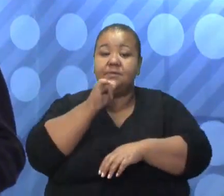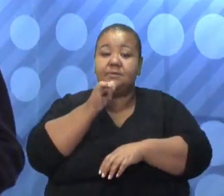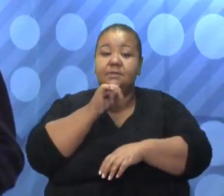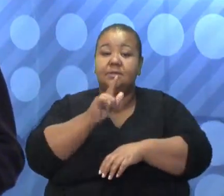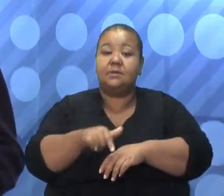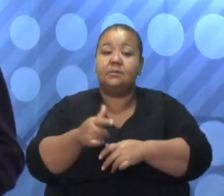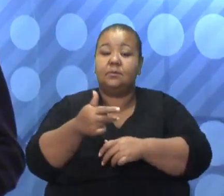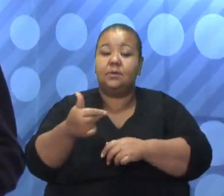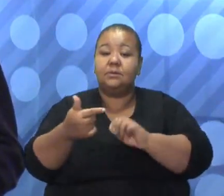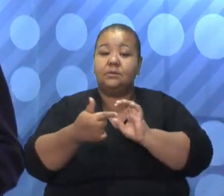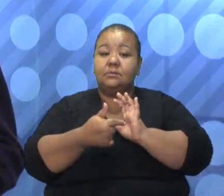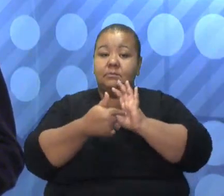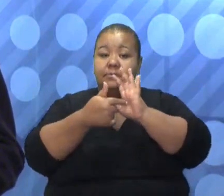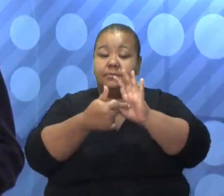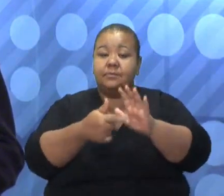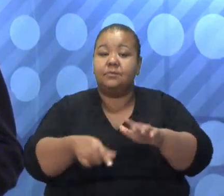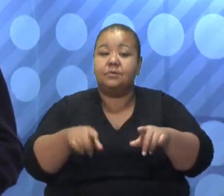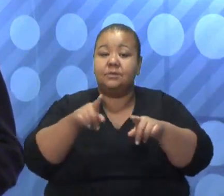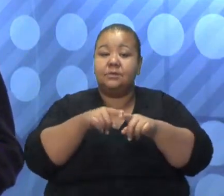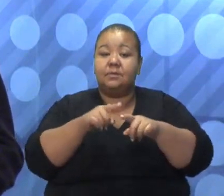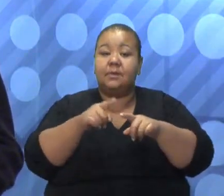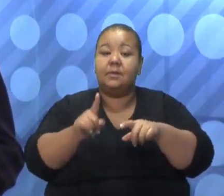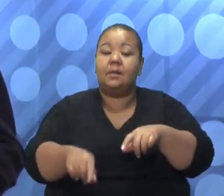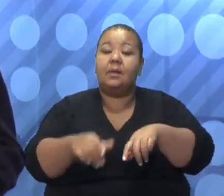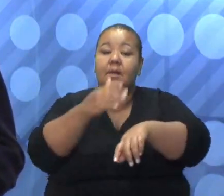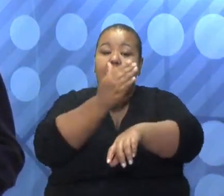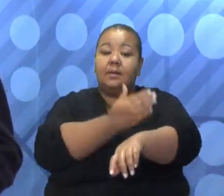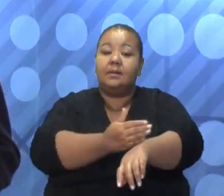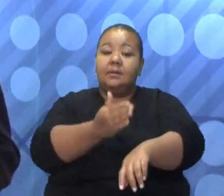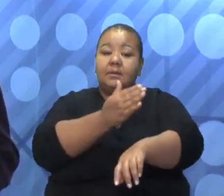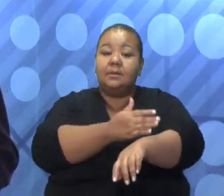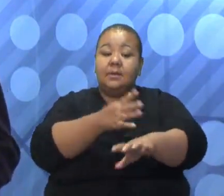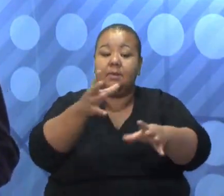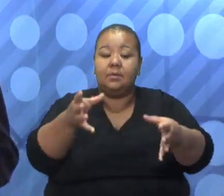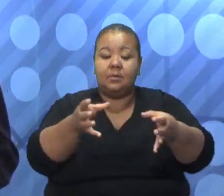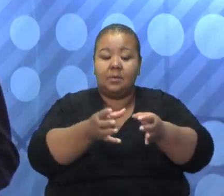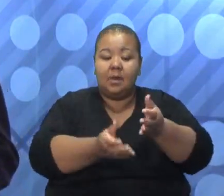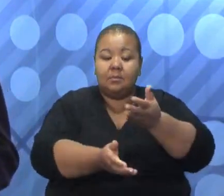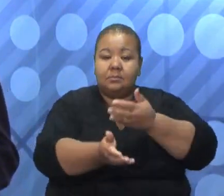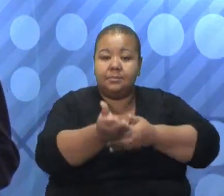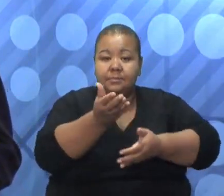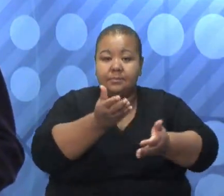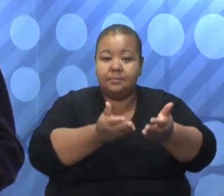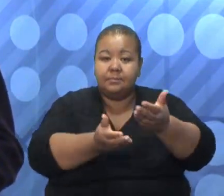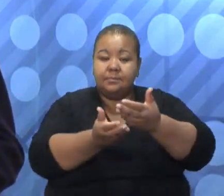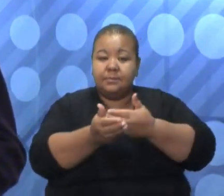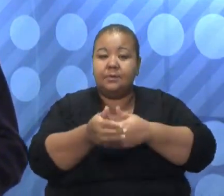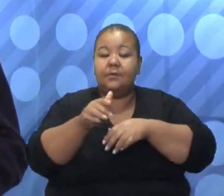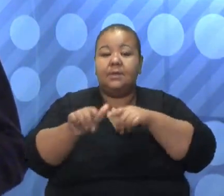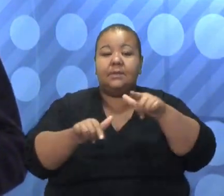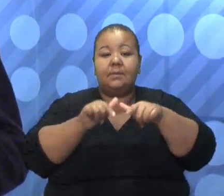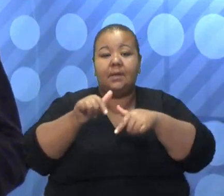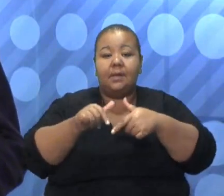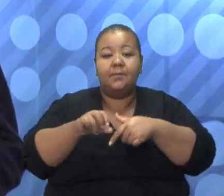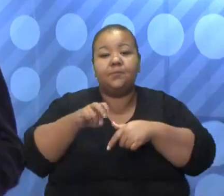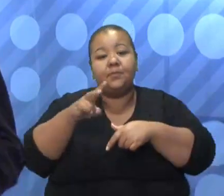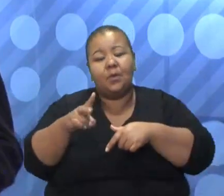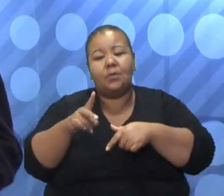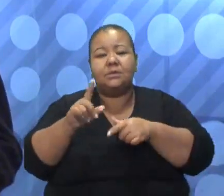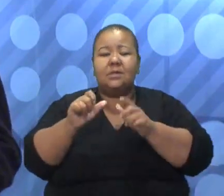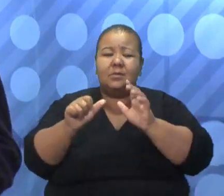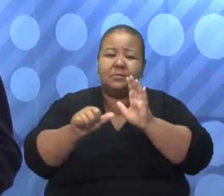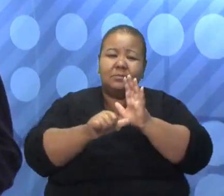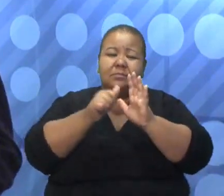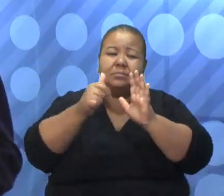fica muito evidente também é a questão do treinamento da equipe que vai trabalhar na linha produtiva, porque senão a gente vai ter